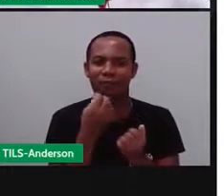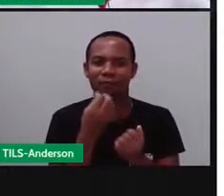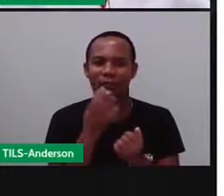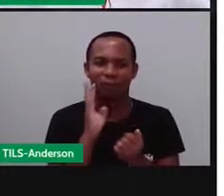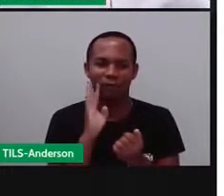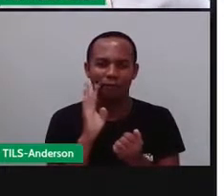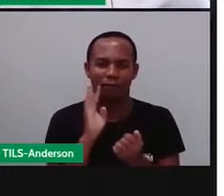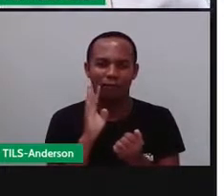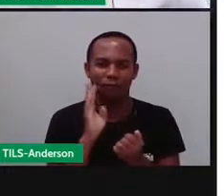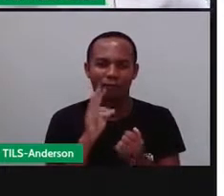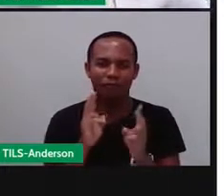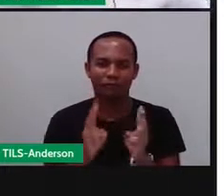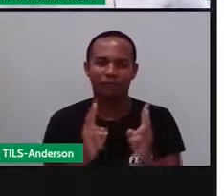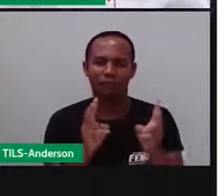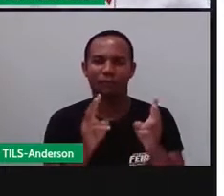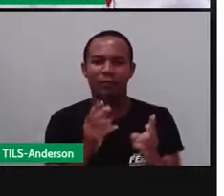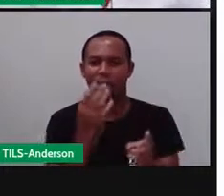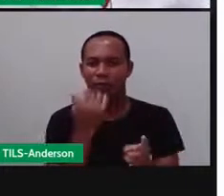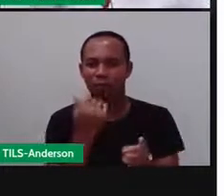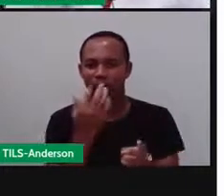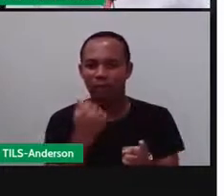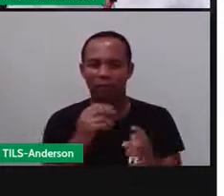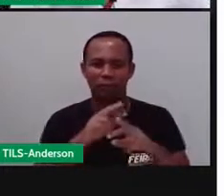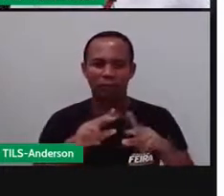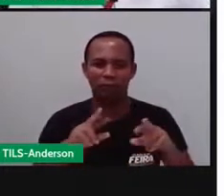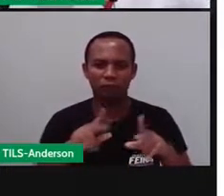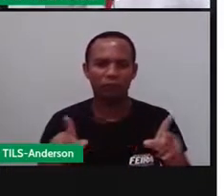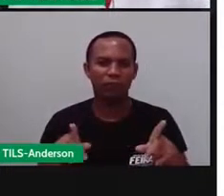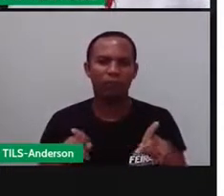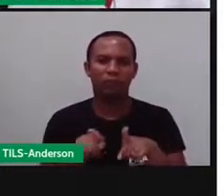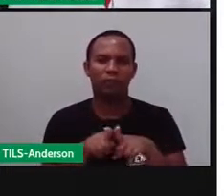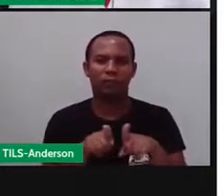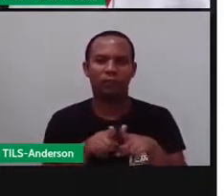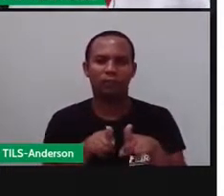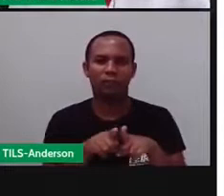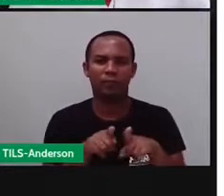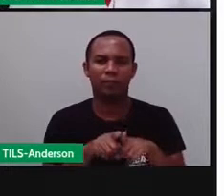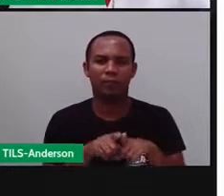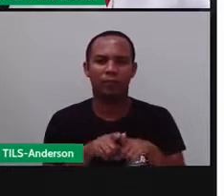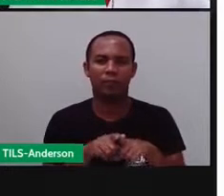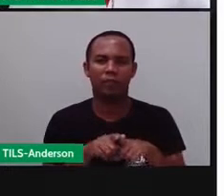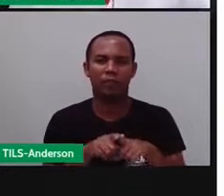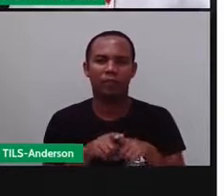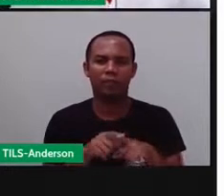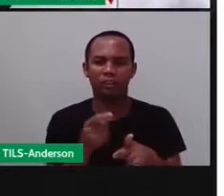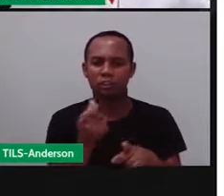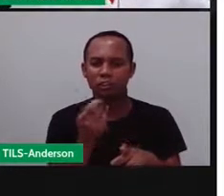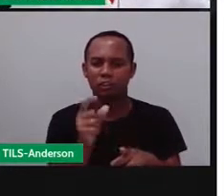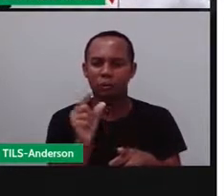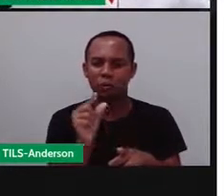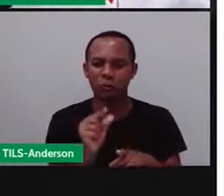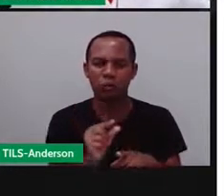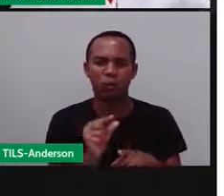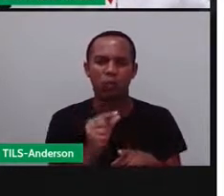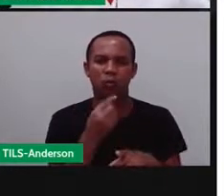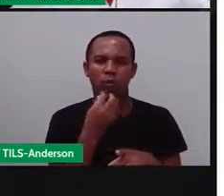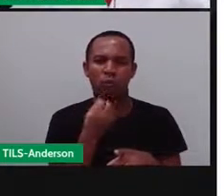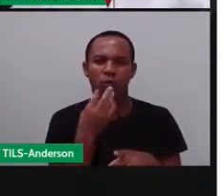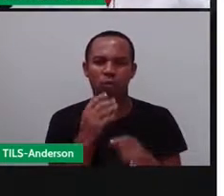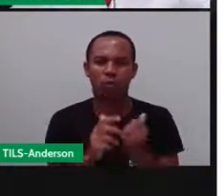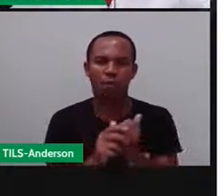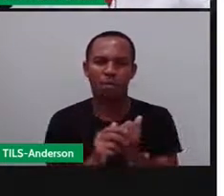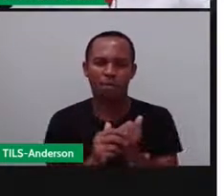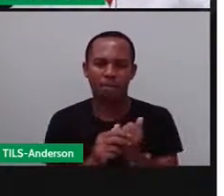da agricultura. Por ser um alimento versátil, por ser um alimento também barato, tá? Então, o